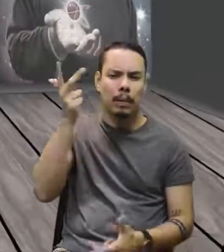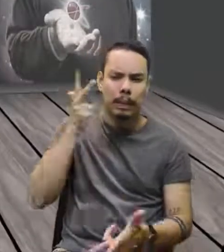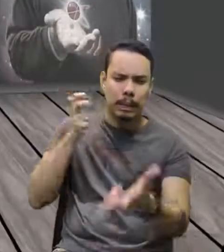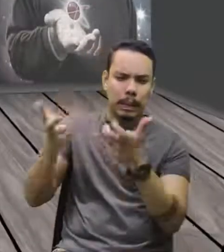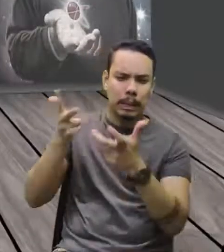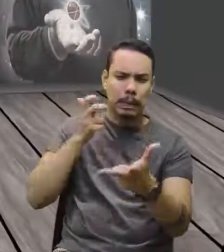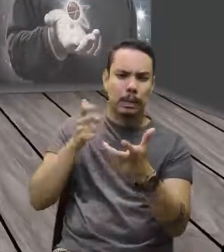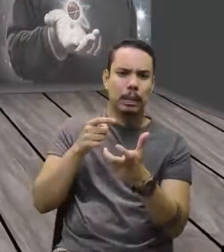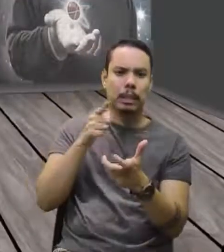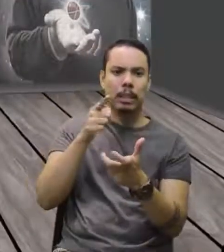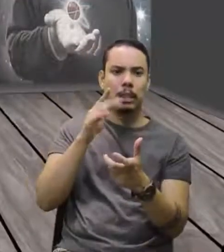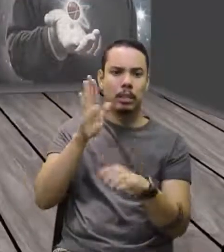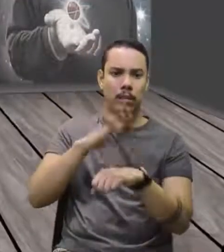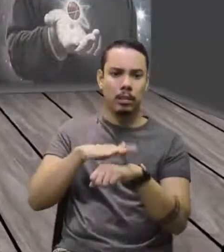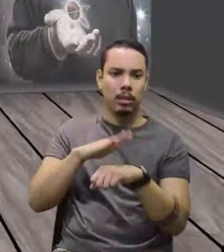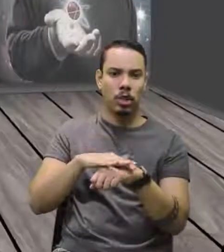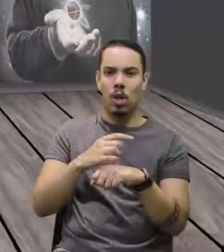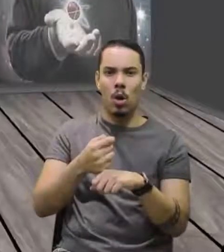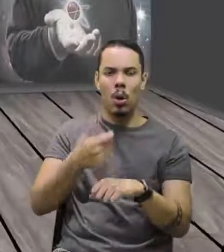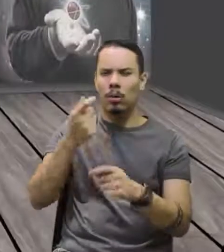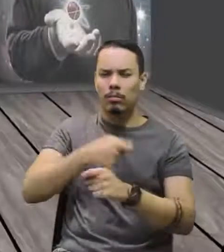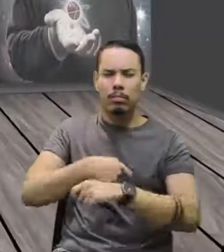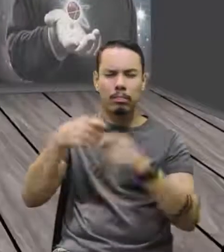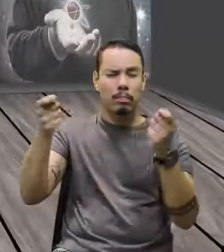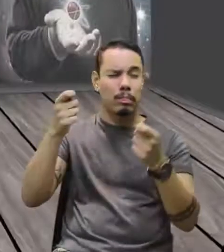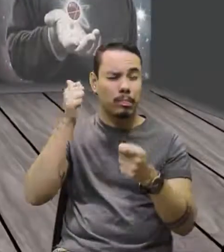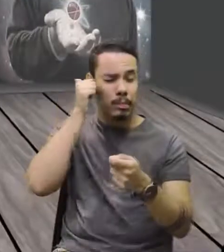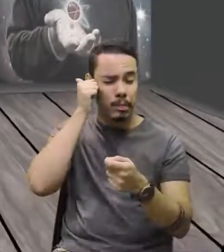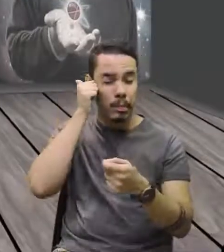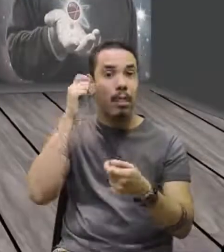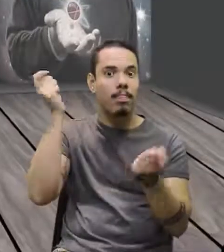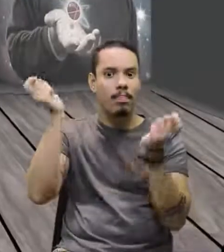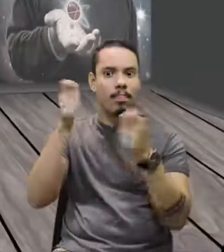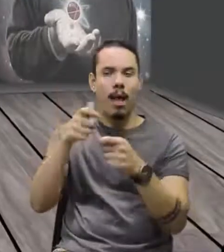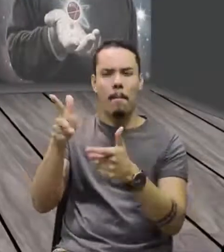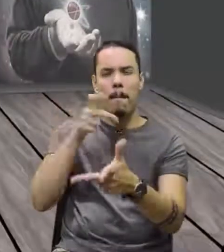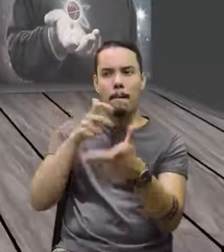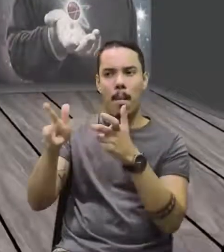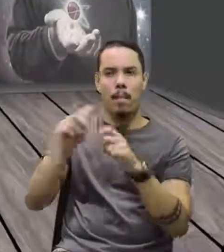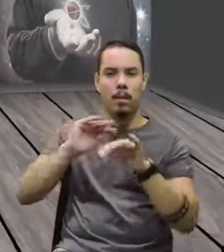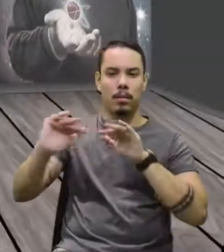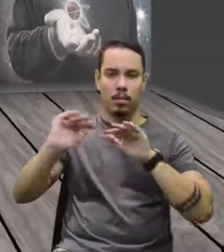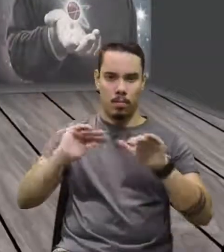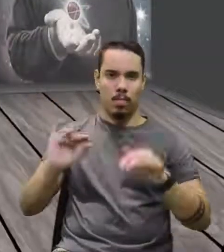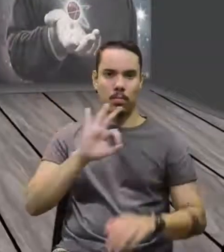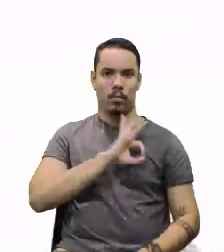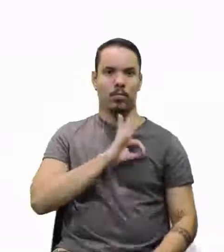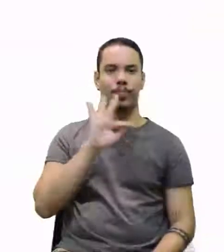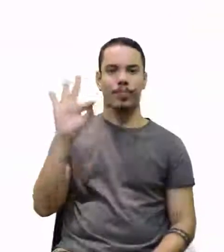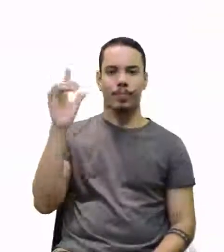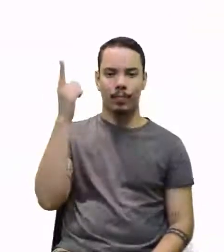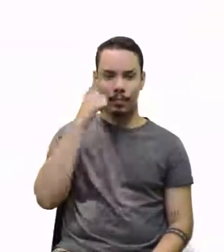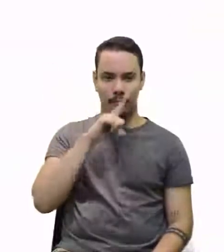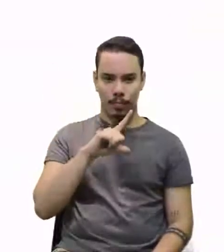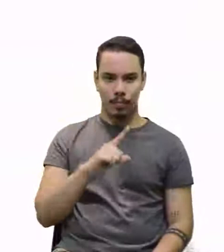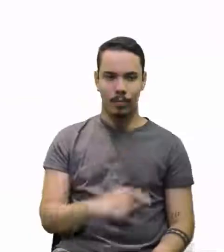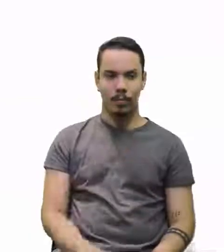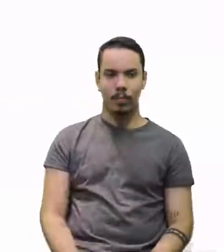que você audível, né, não seja audível, ela consegue filtrar e separar, Vamos lá, então?